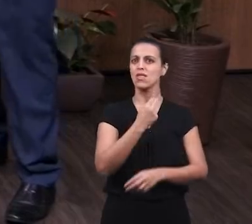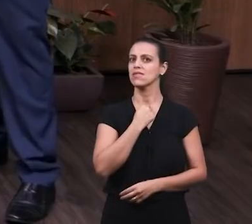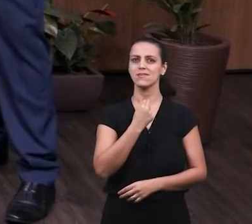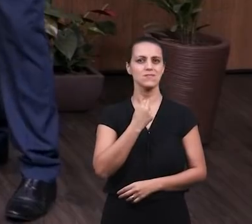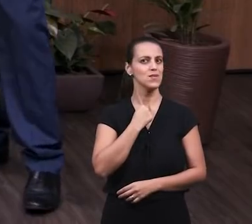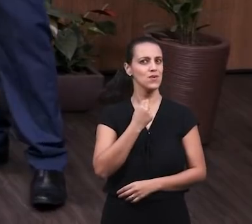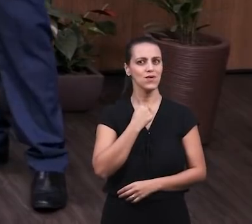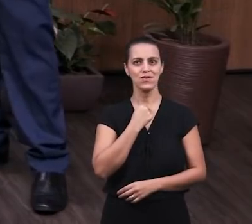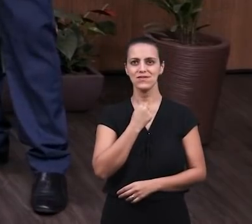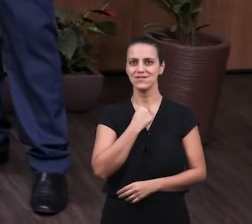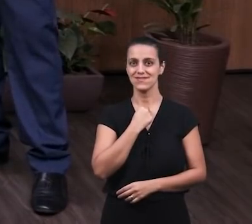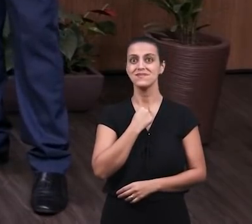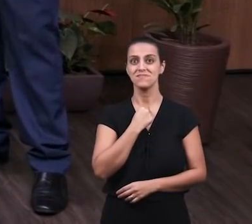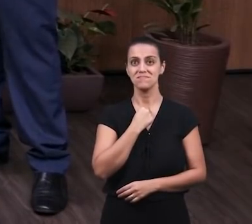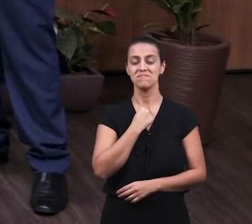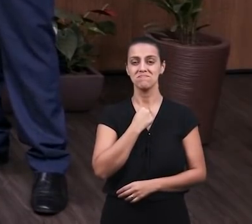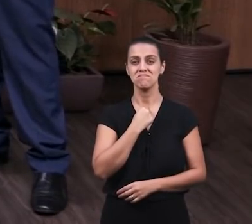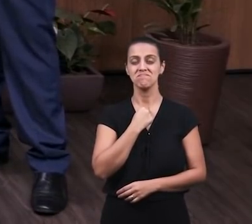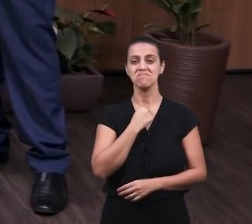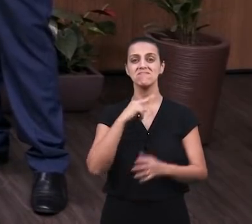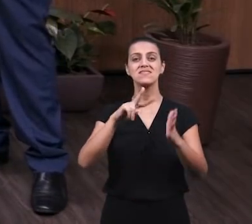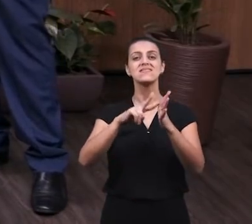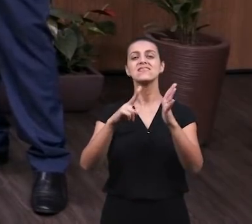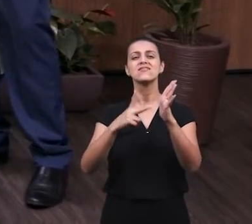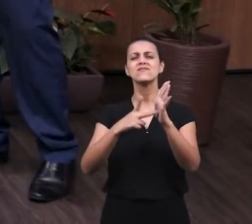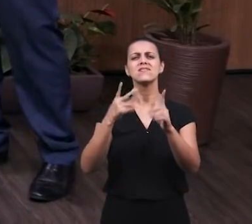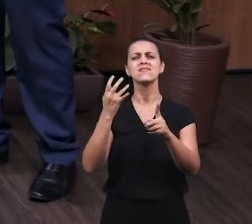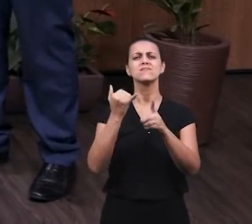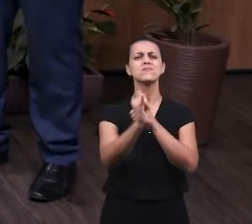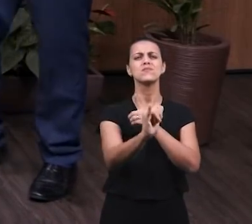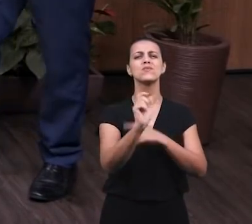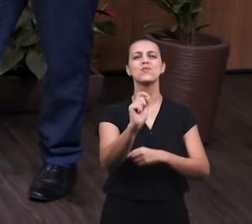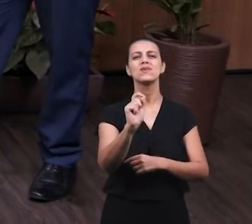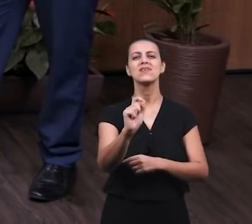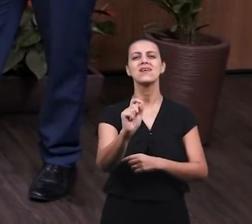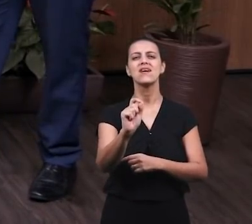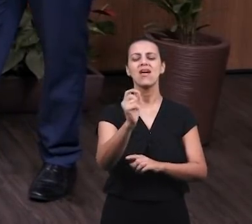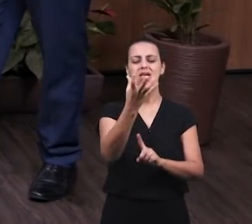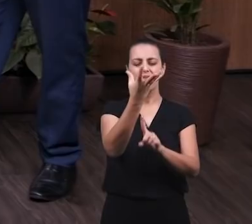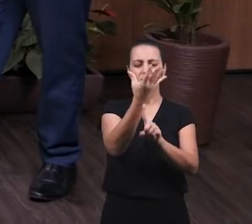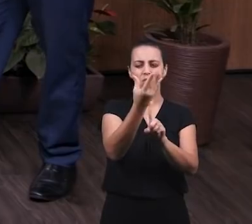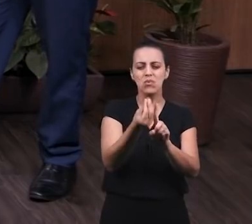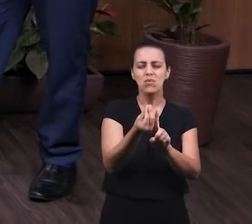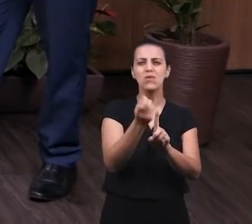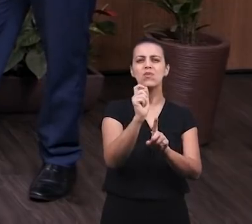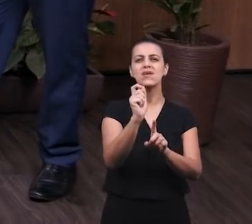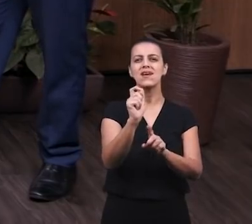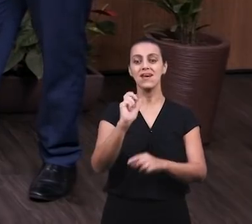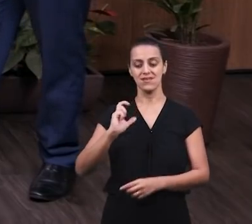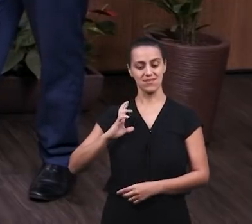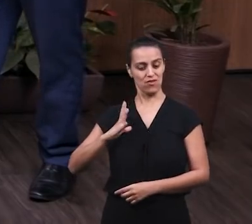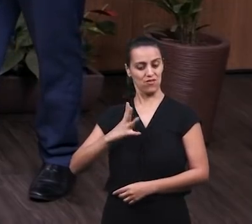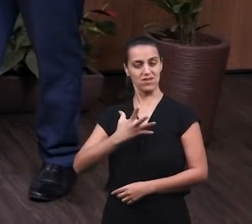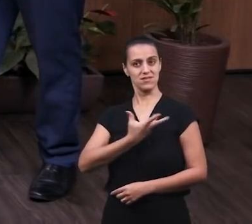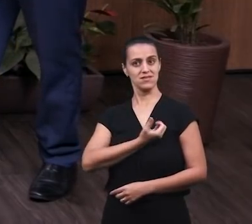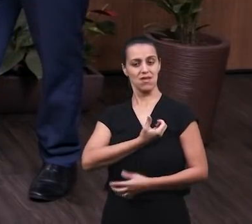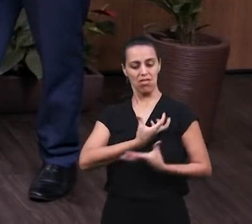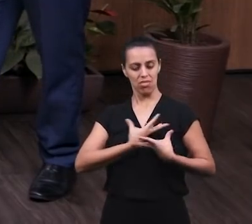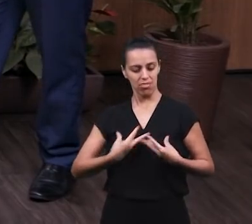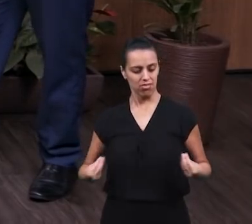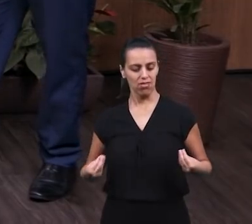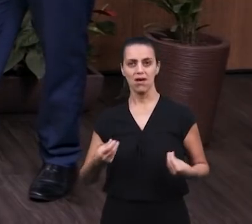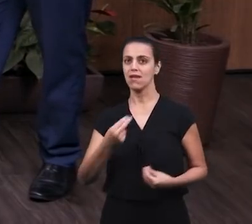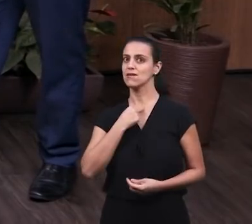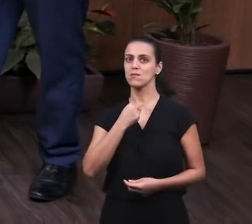Daniel, profeticamente, aquilo que não pode ser apagado na vida do homem? É a salvação. As lâmpadas falam da